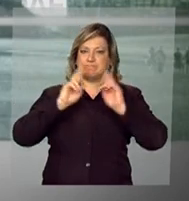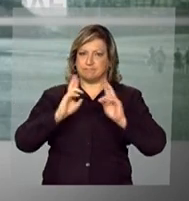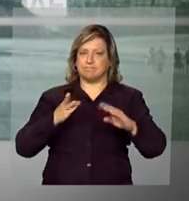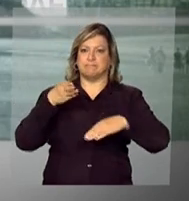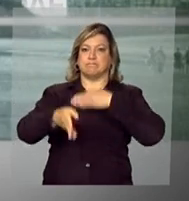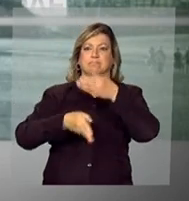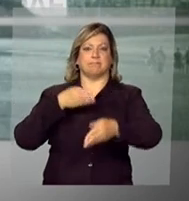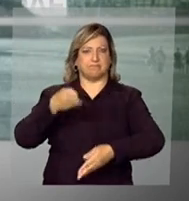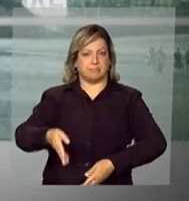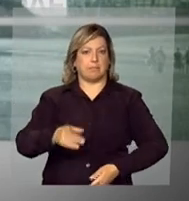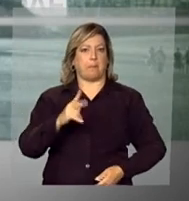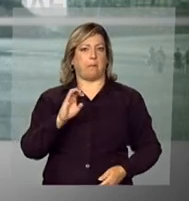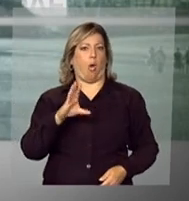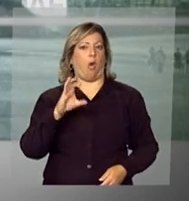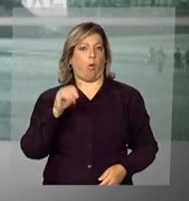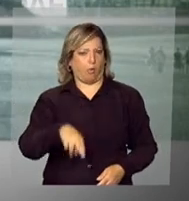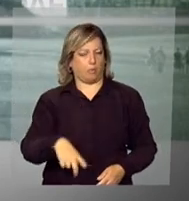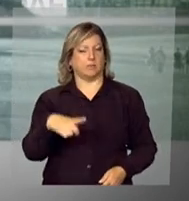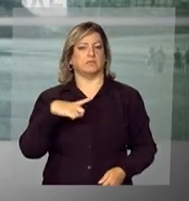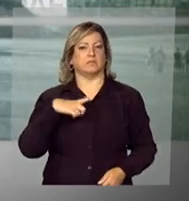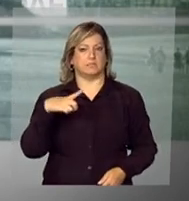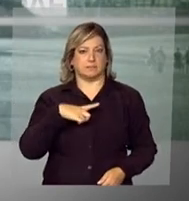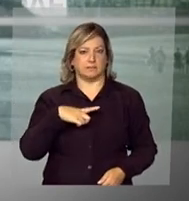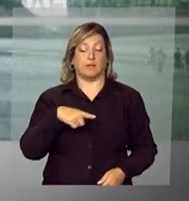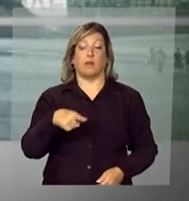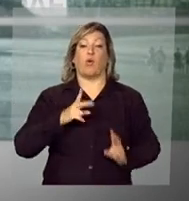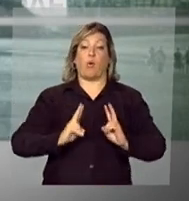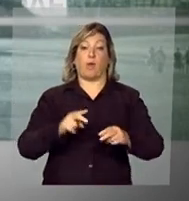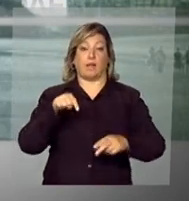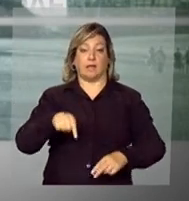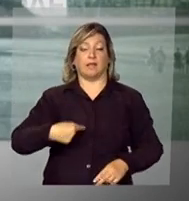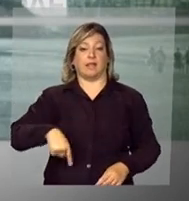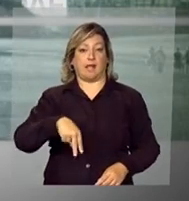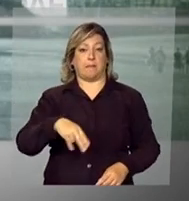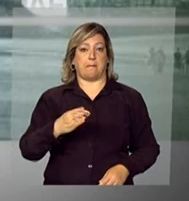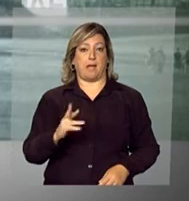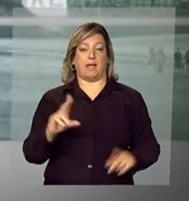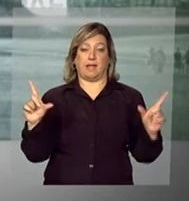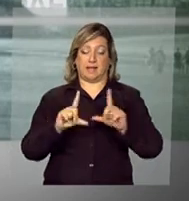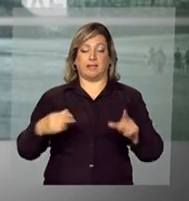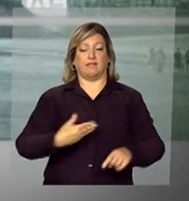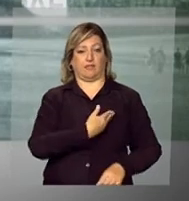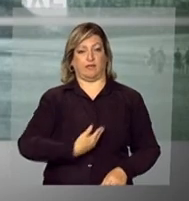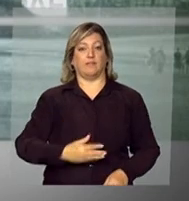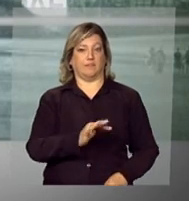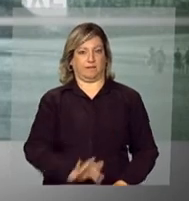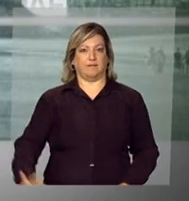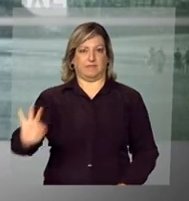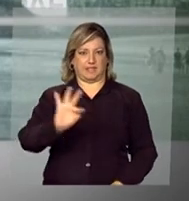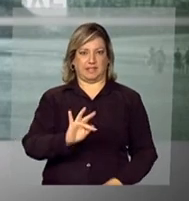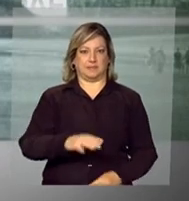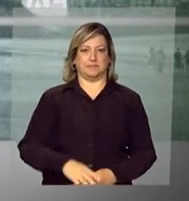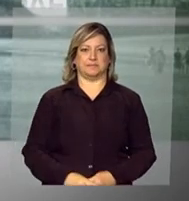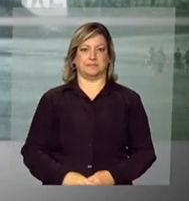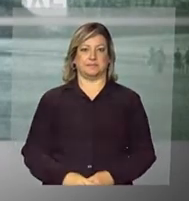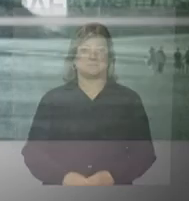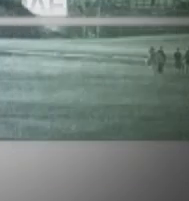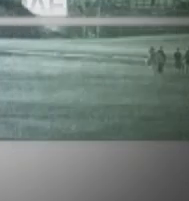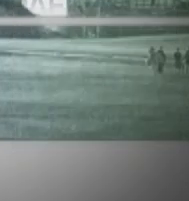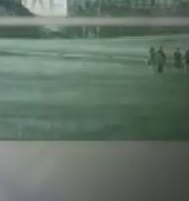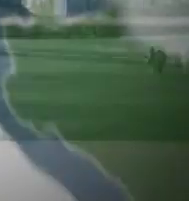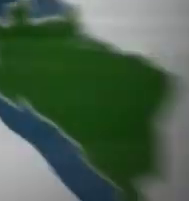mais levou a população a registrar as reclamações Continue com a gente na NBR a TV do governo federal